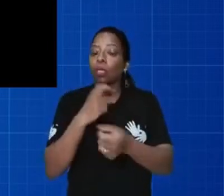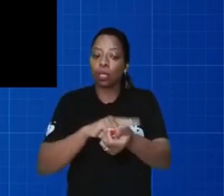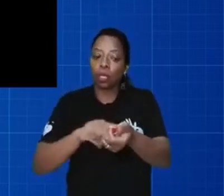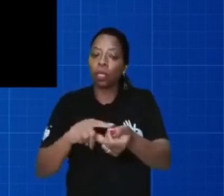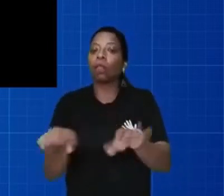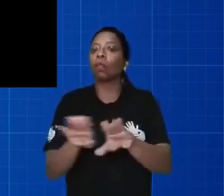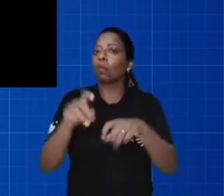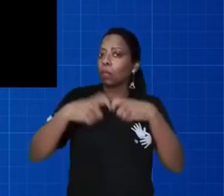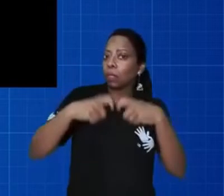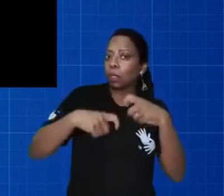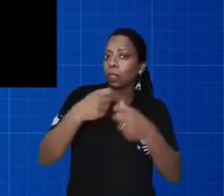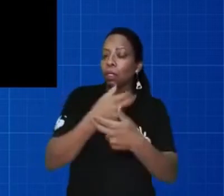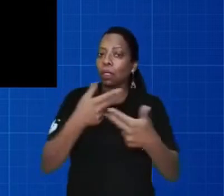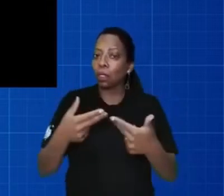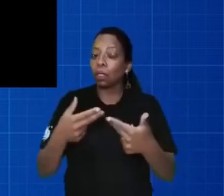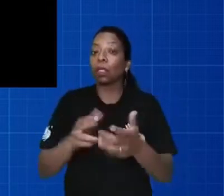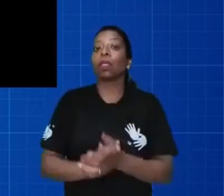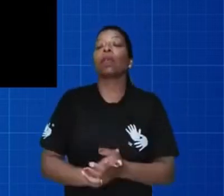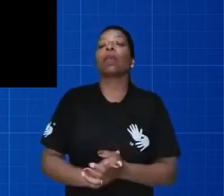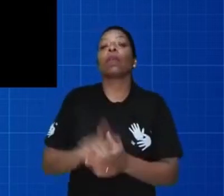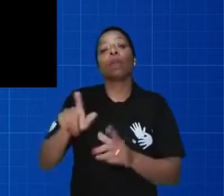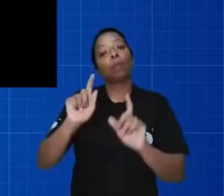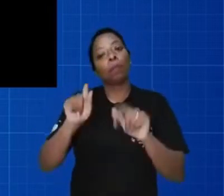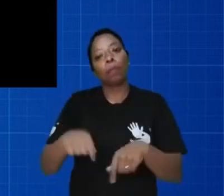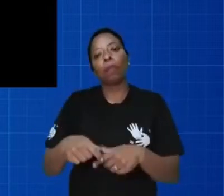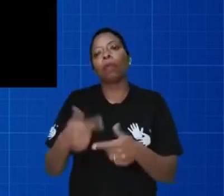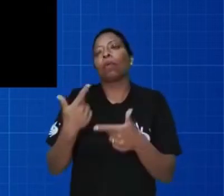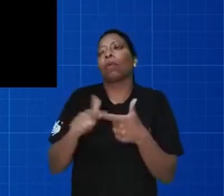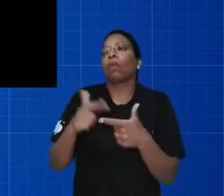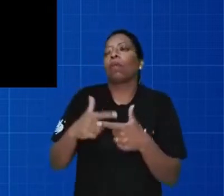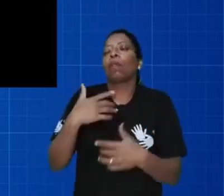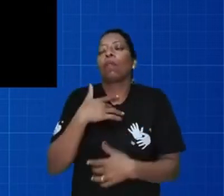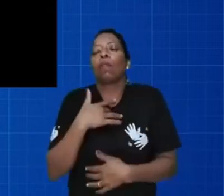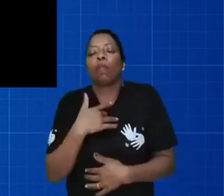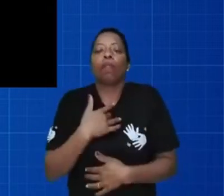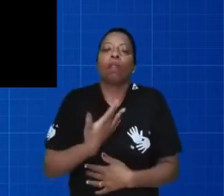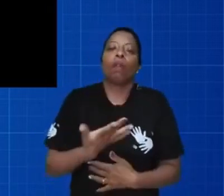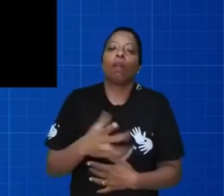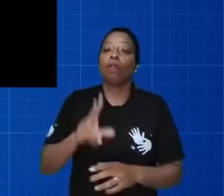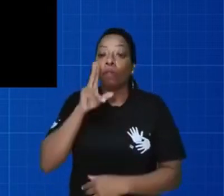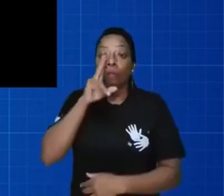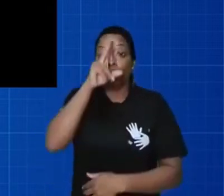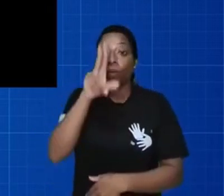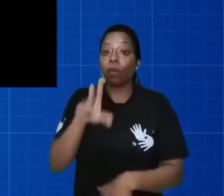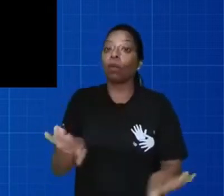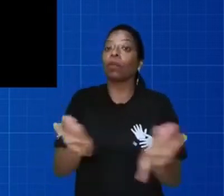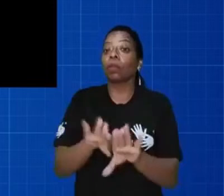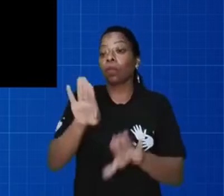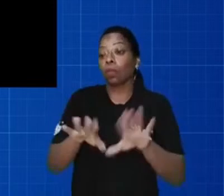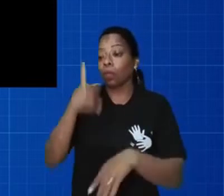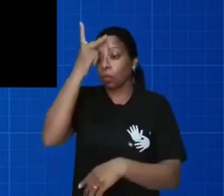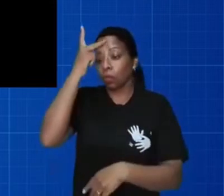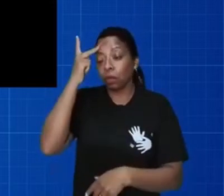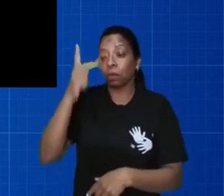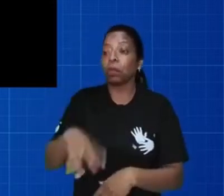geralmente crônicos. Então, às vezes, a pessoa se contamina, não tem sintoma no momento, mas lá na frente, anos depois, ela pode desenvolver uma cirrose,